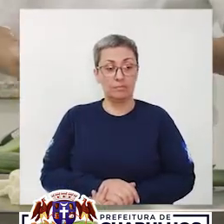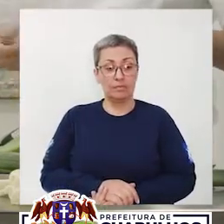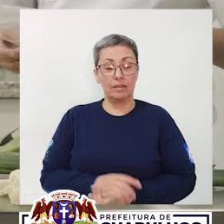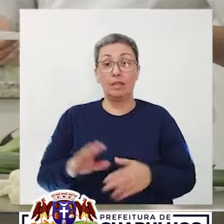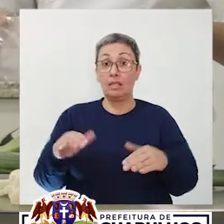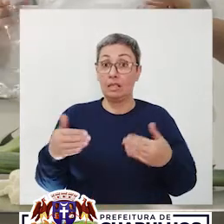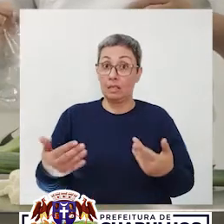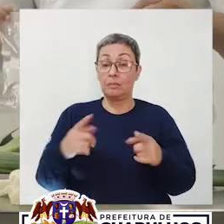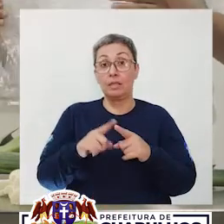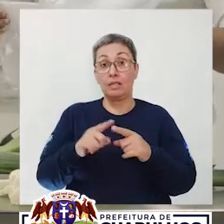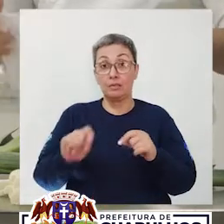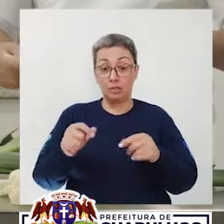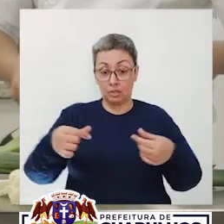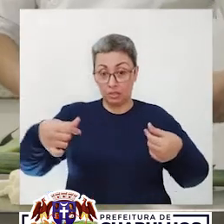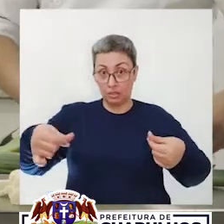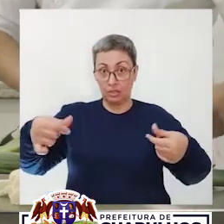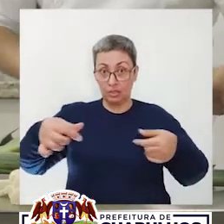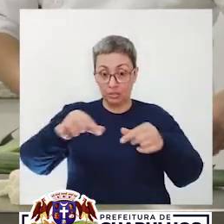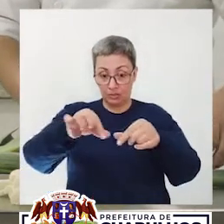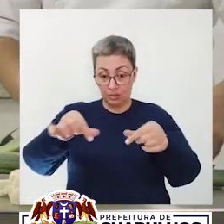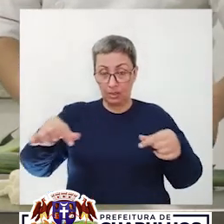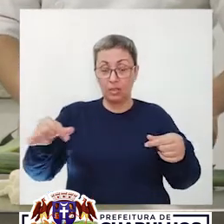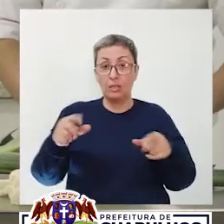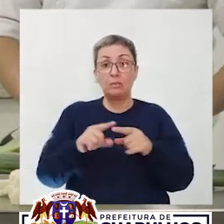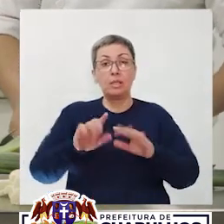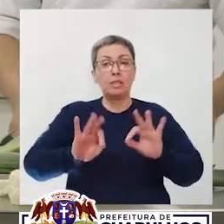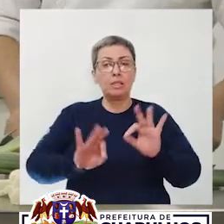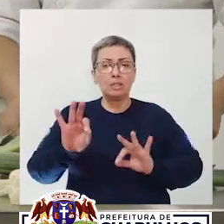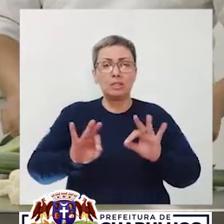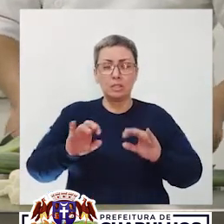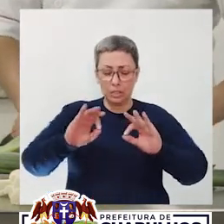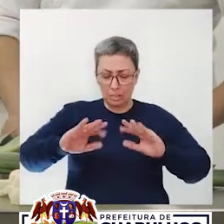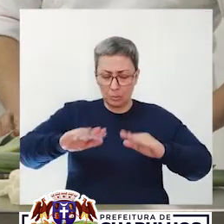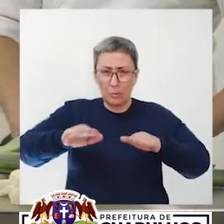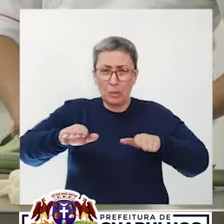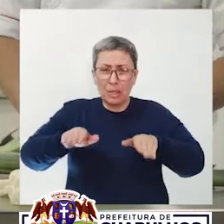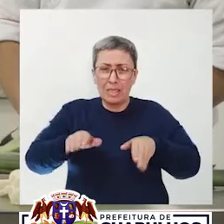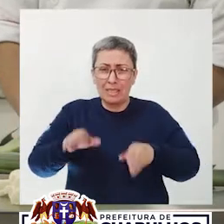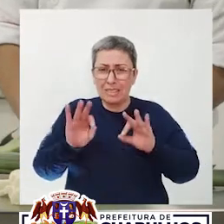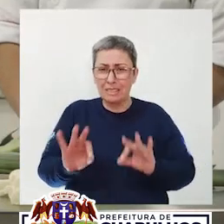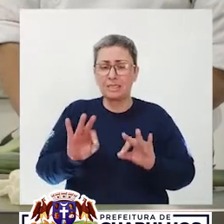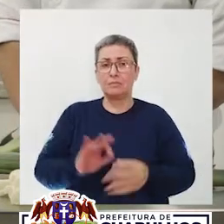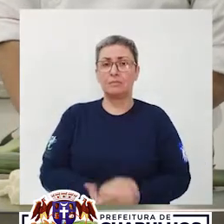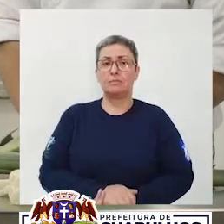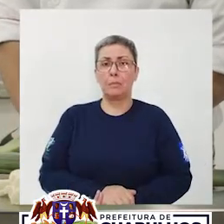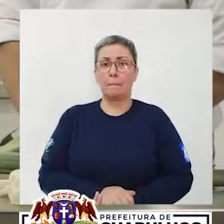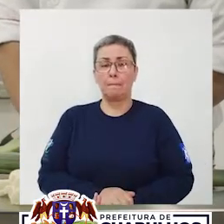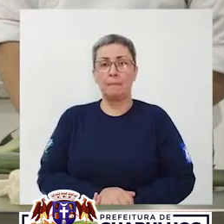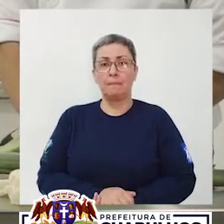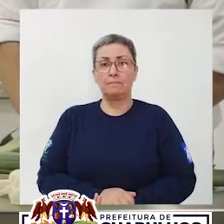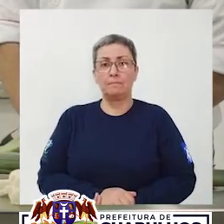Ela encolhe, né? Então eu vou tirar um pedacinho, tem que ajeitar ela bem ajeitadinha.